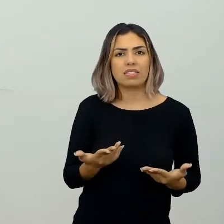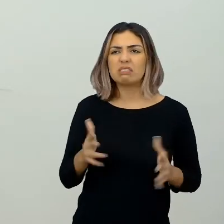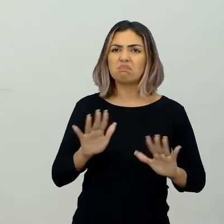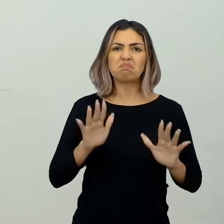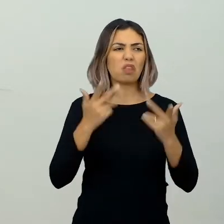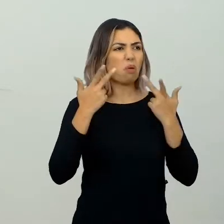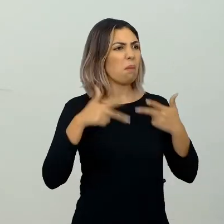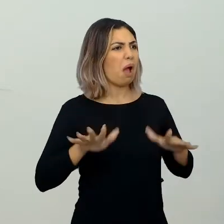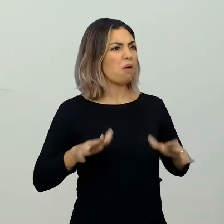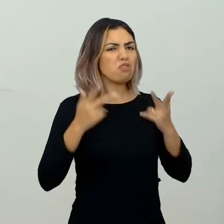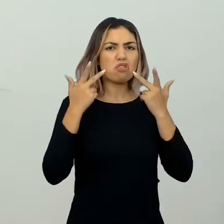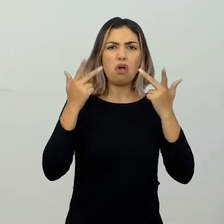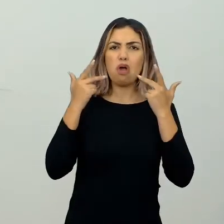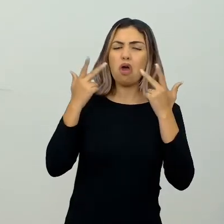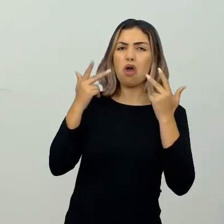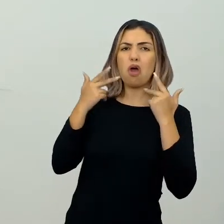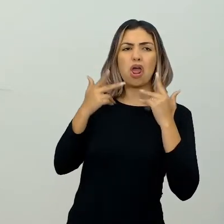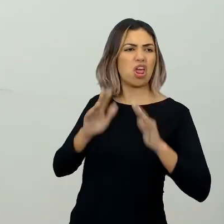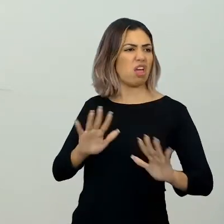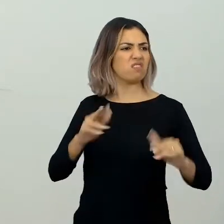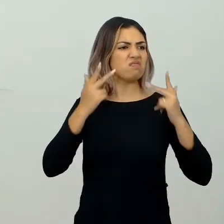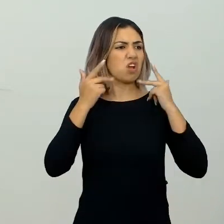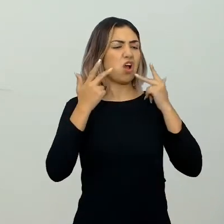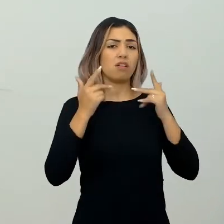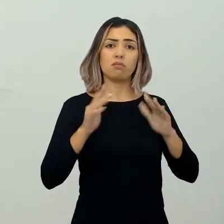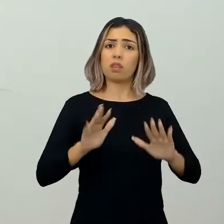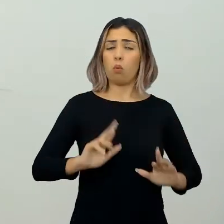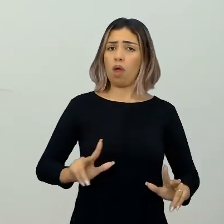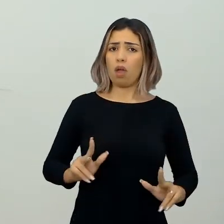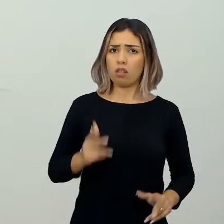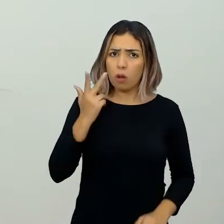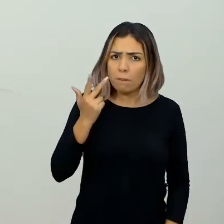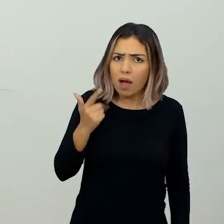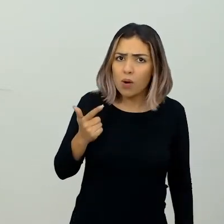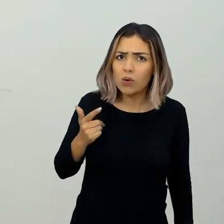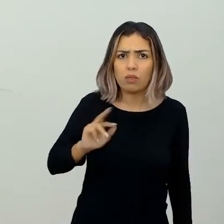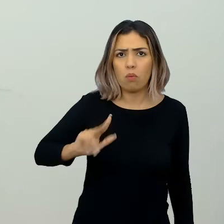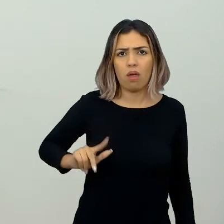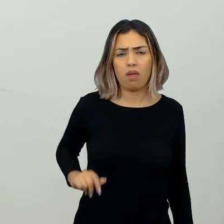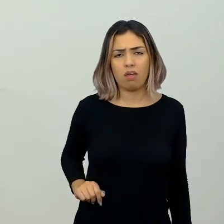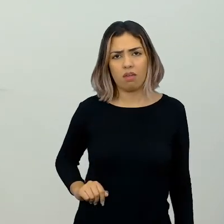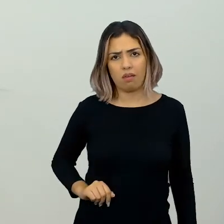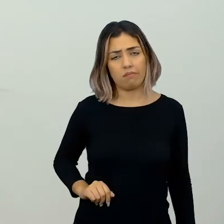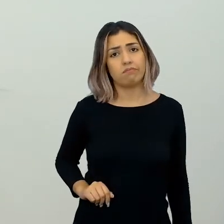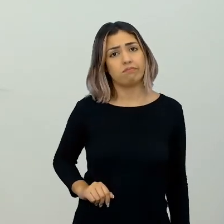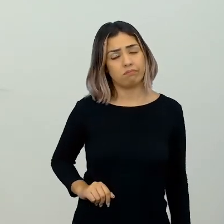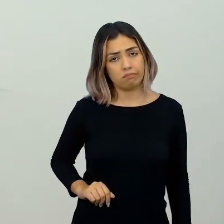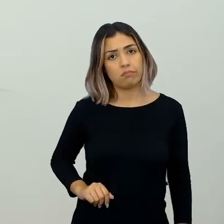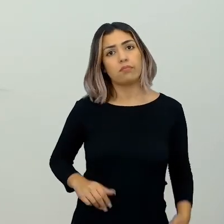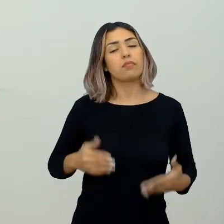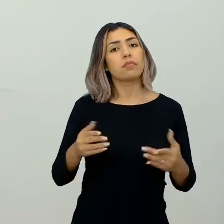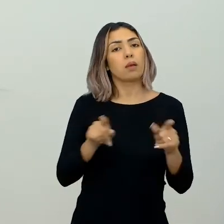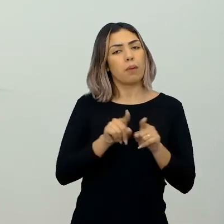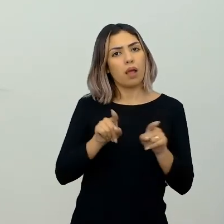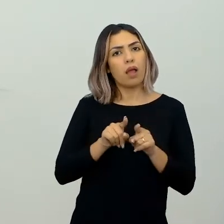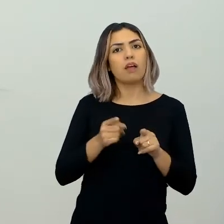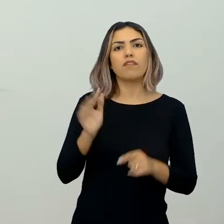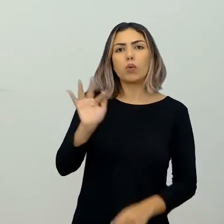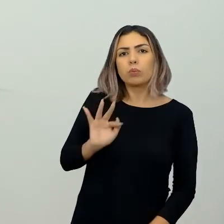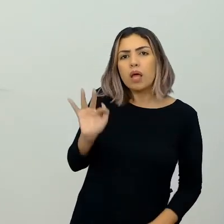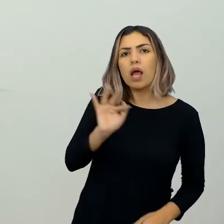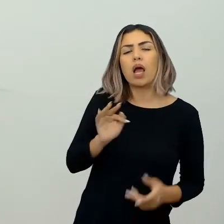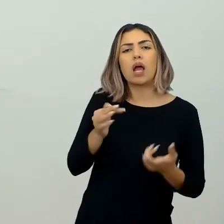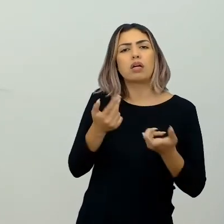a universidade, por exemplo, que leva ao mercado de trabalho, é um lugar que também, durante muito tempo, foi naturalizado isso.